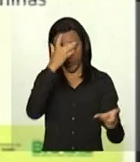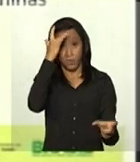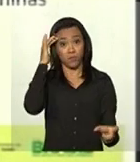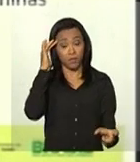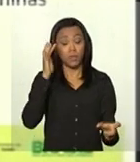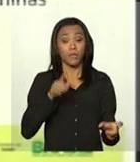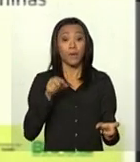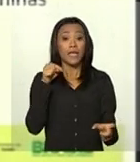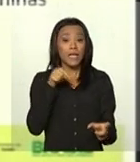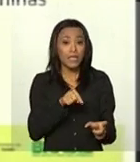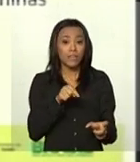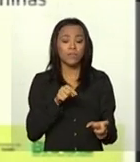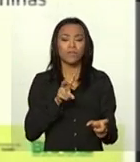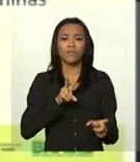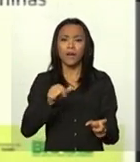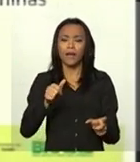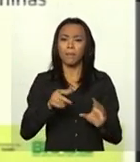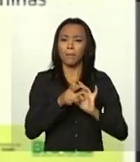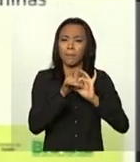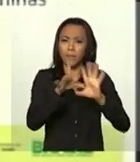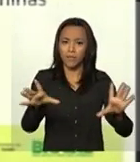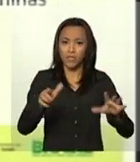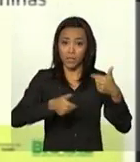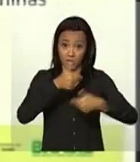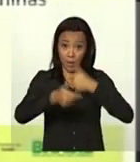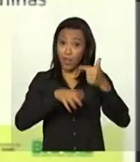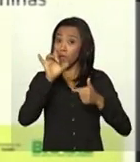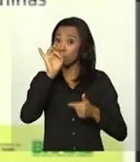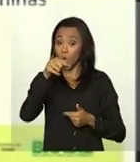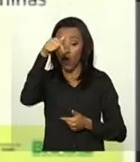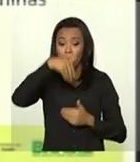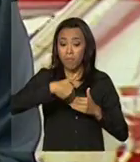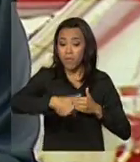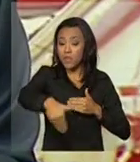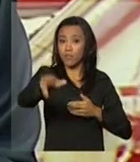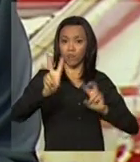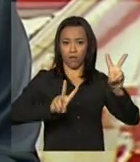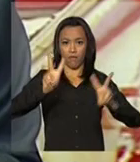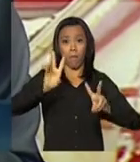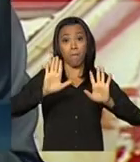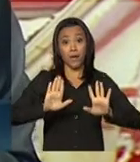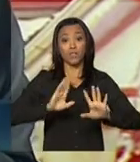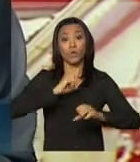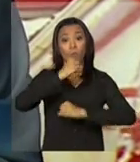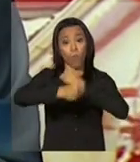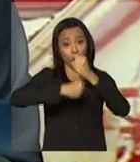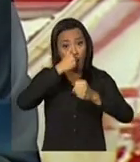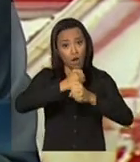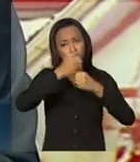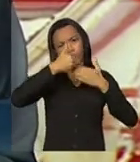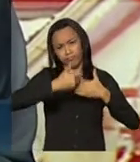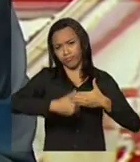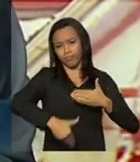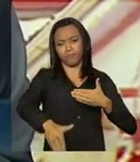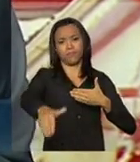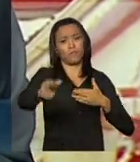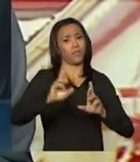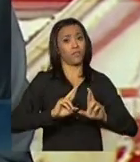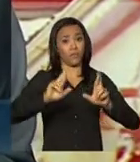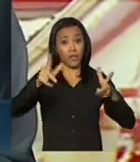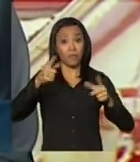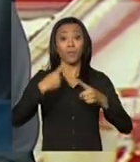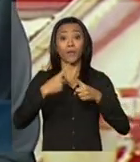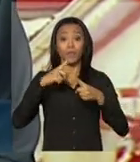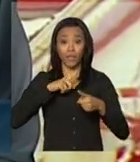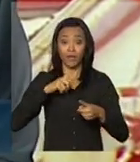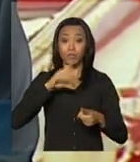ele vai permitir a gente também trabalhar não só agora no Carnaval, mas a ideia é que durante esse ano, que é um ano diferente, porque a gente tem a Copa